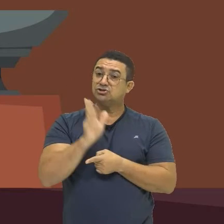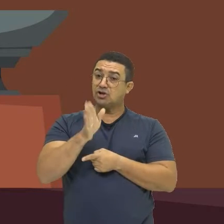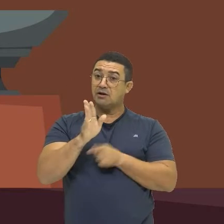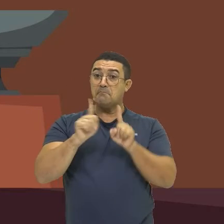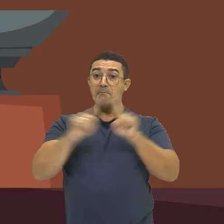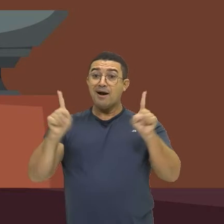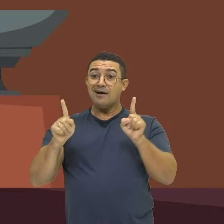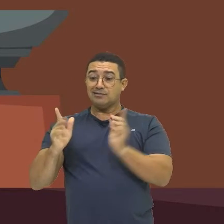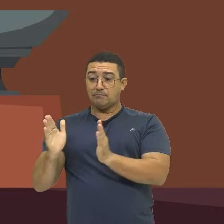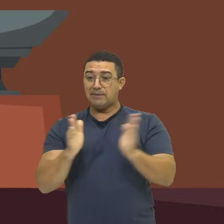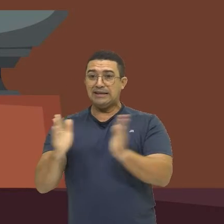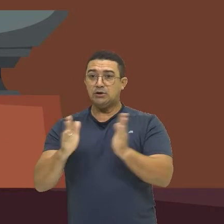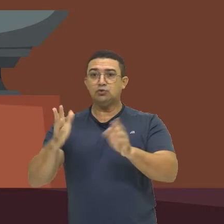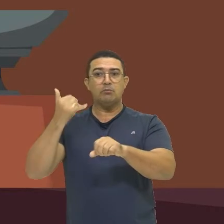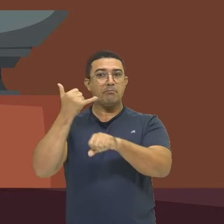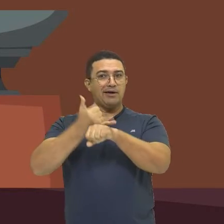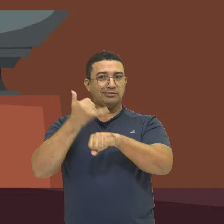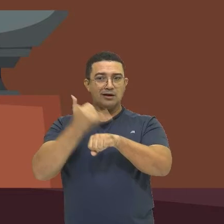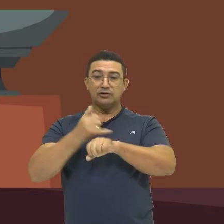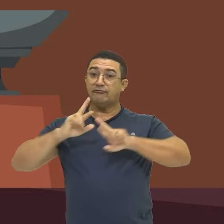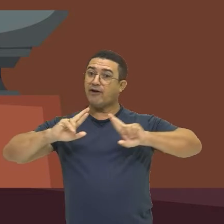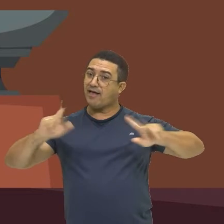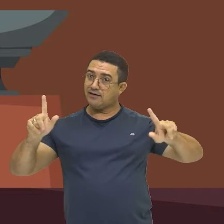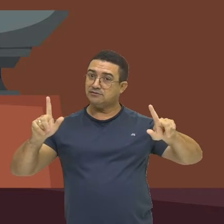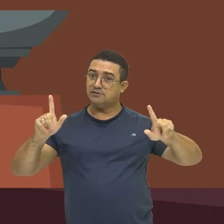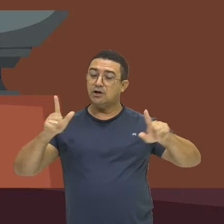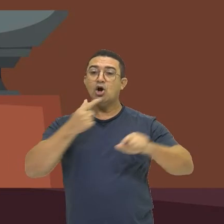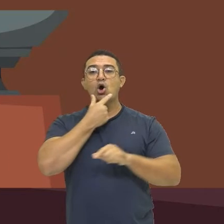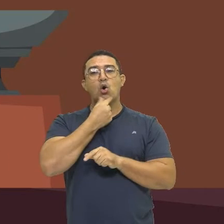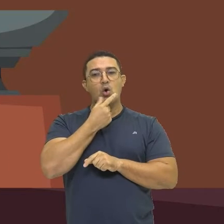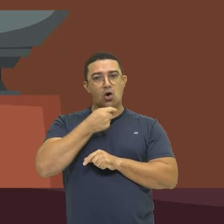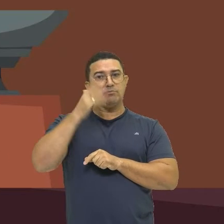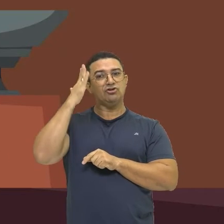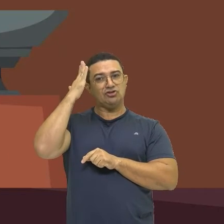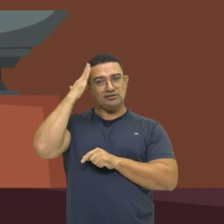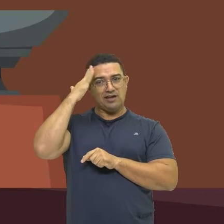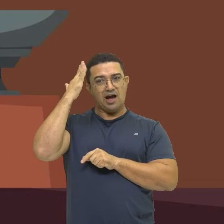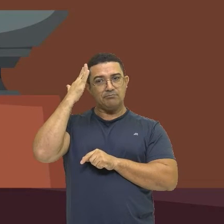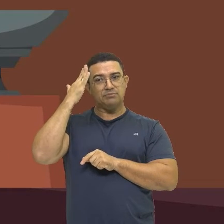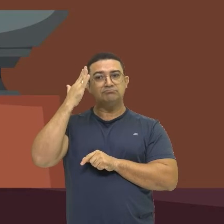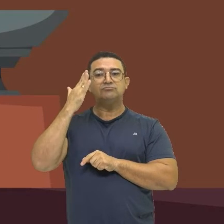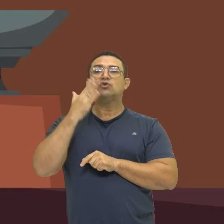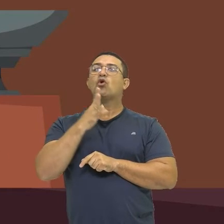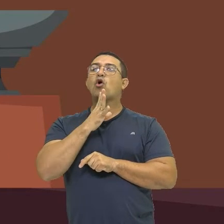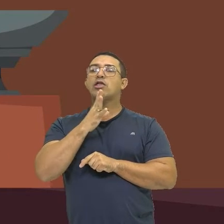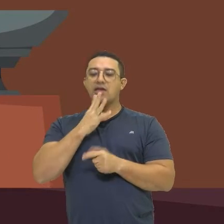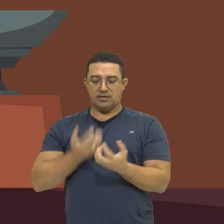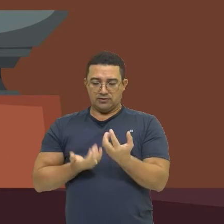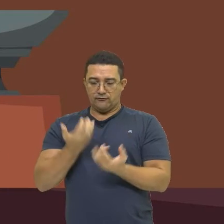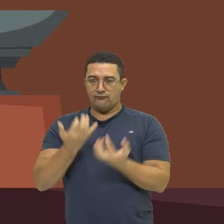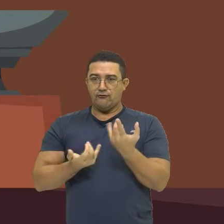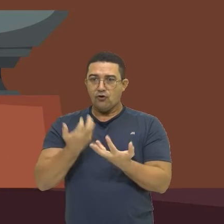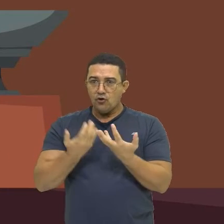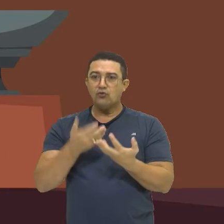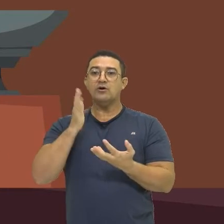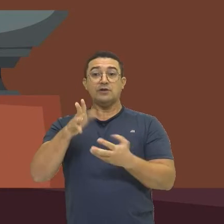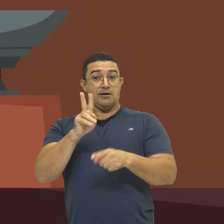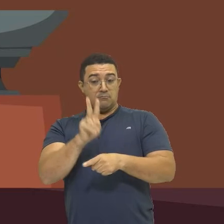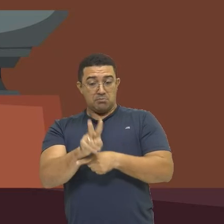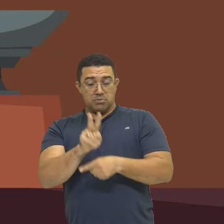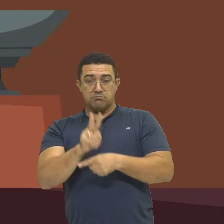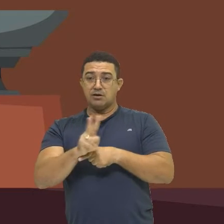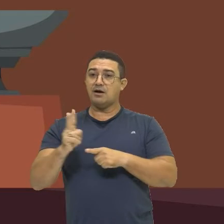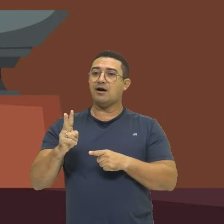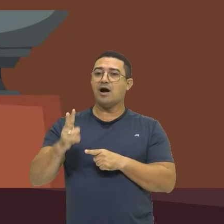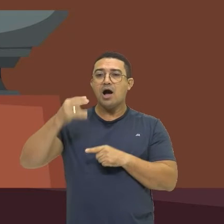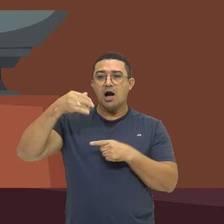dos metais, olha a grande diferença. O homem já tem o domínio do fogo Ele já é domesticado, já vai domesticar os animais,